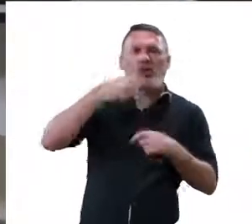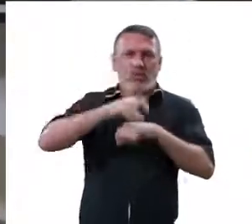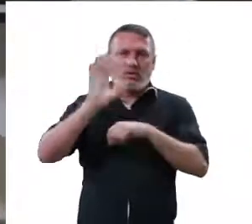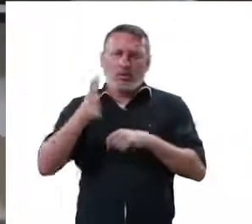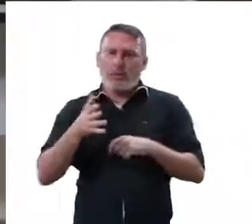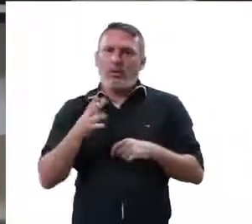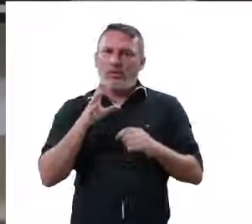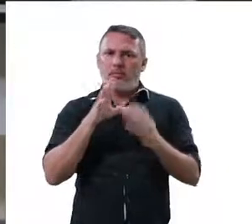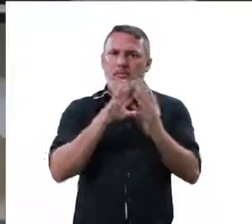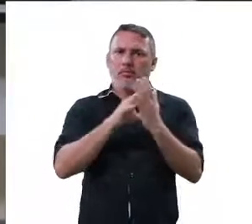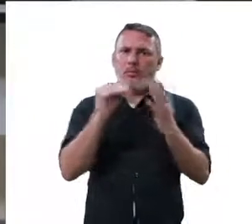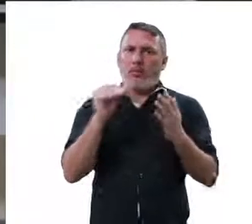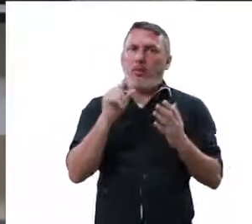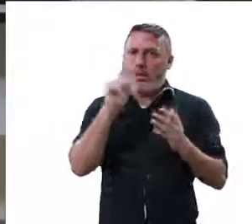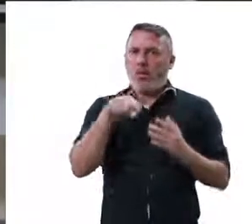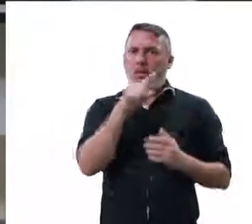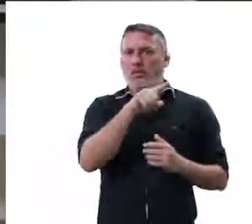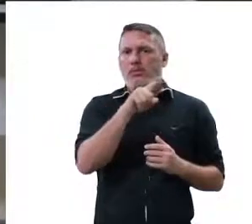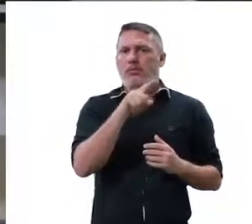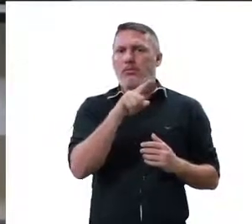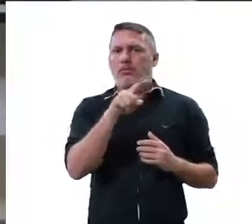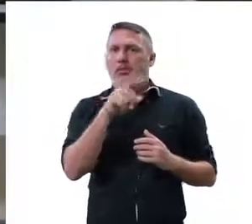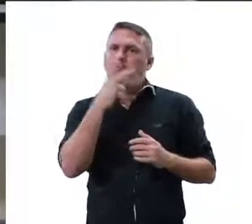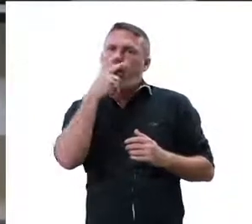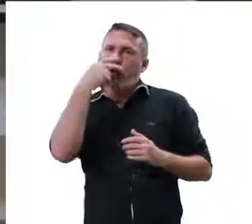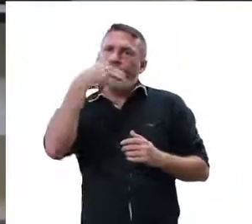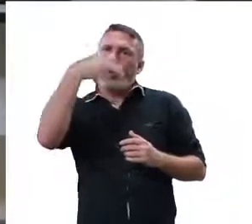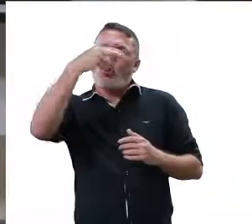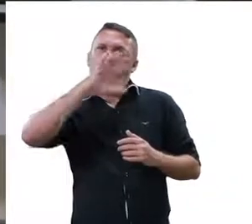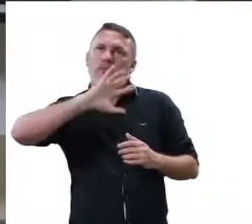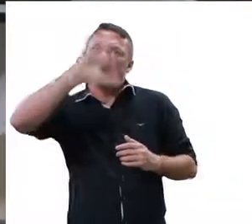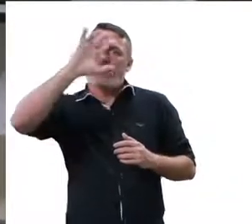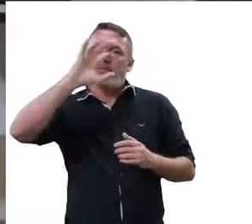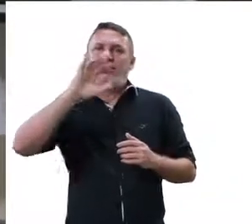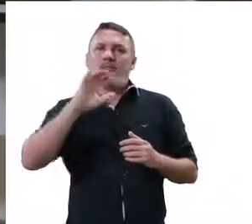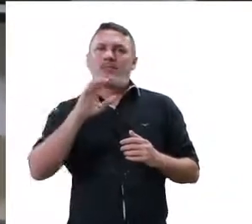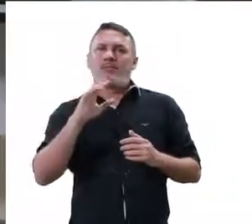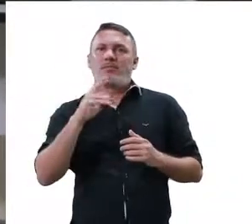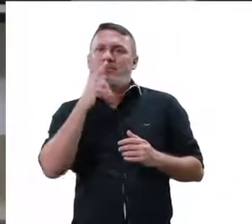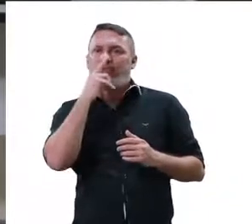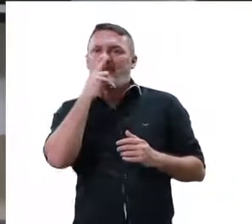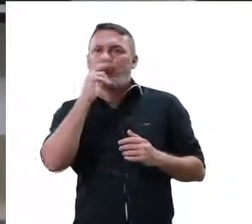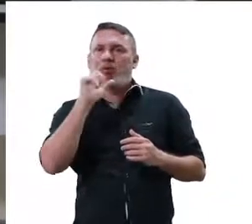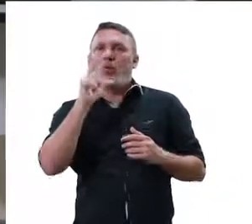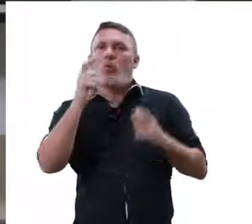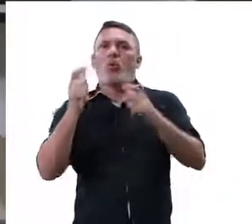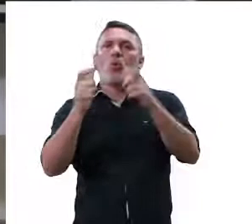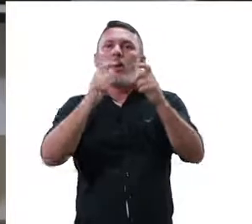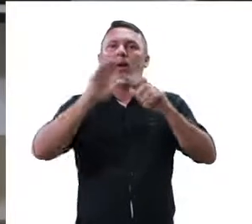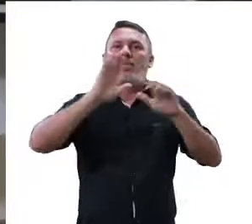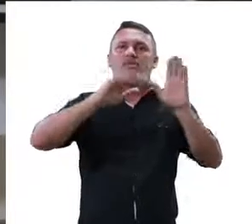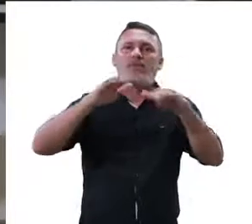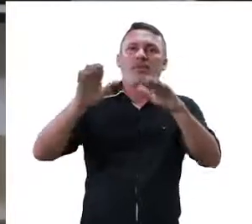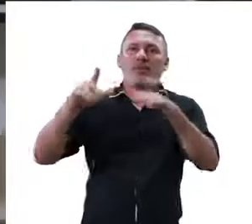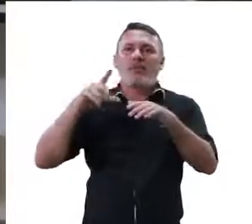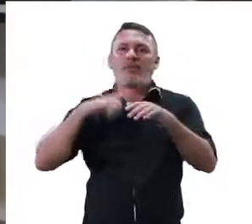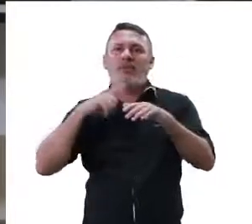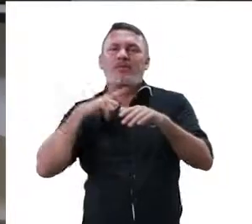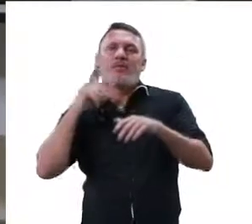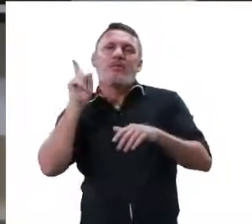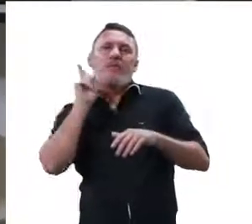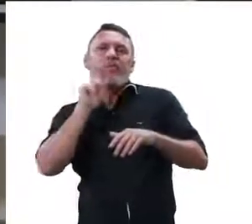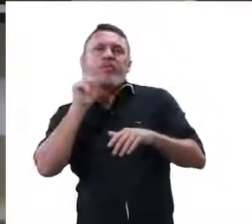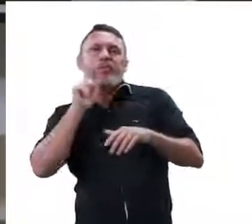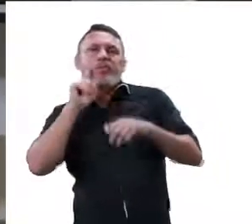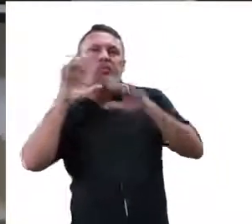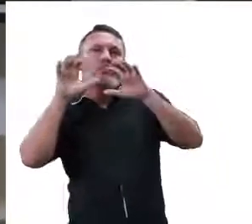história. Mas é isso, o modelo weberiano é aquele dali, da Nova Inglaterra, na costa leste dos Estados Unidos, das